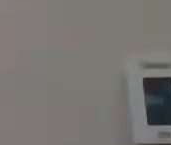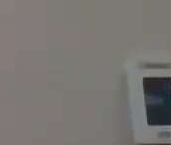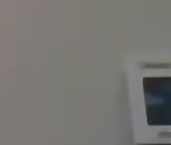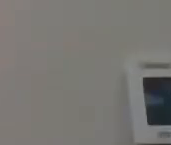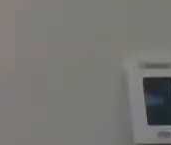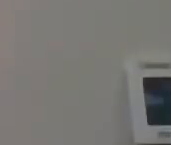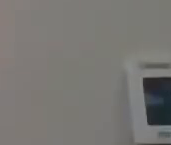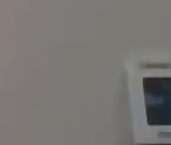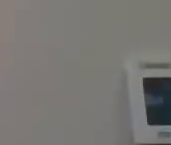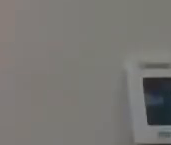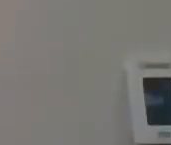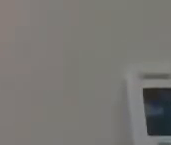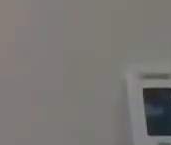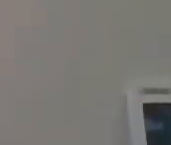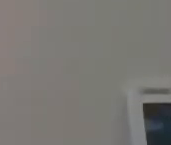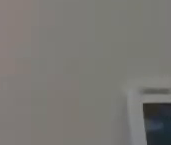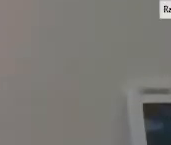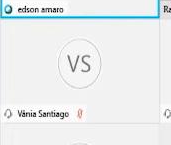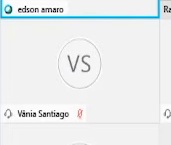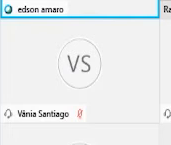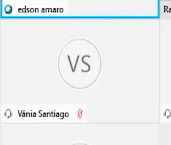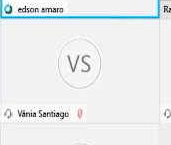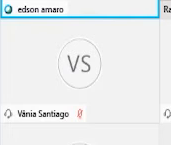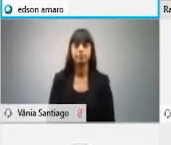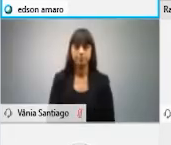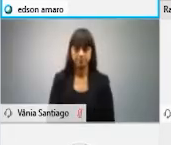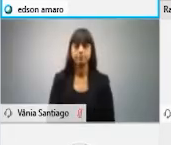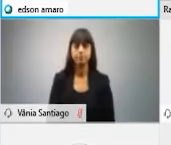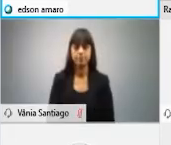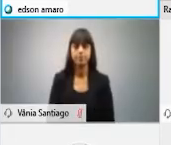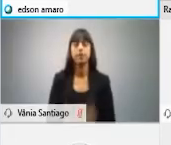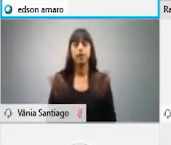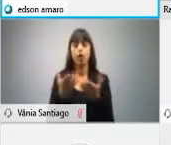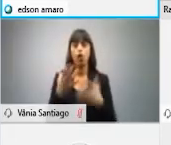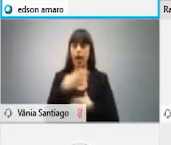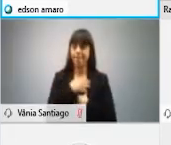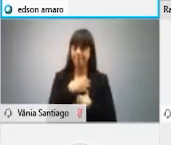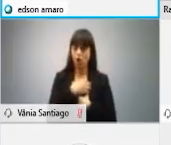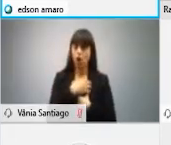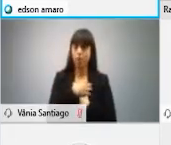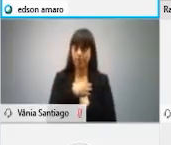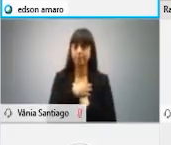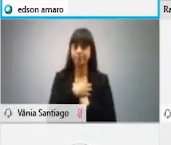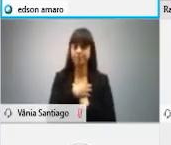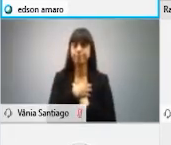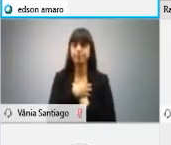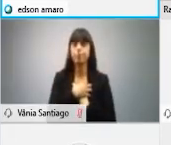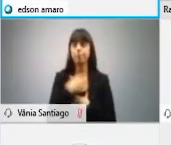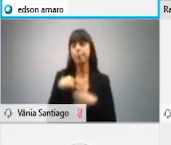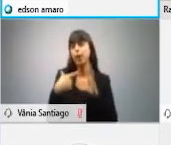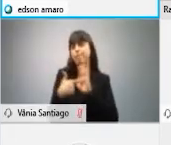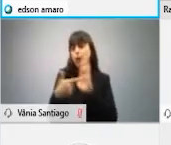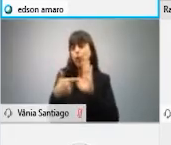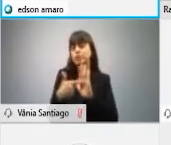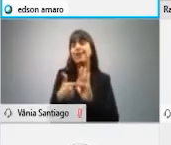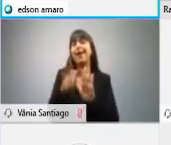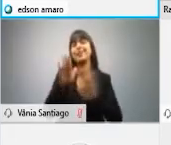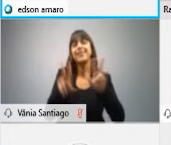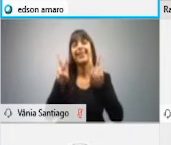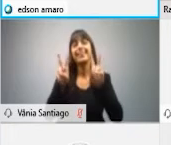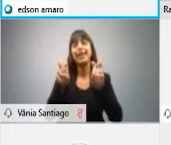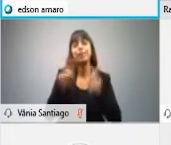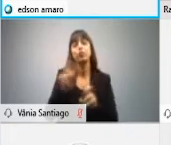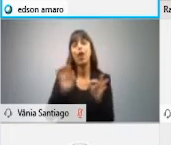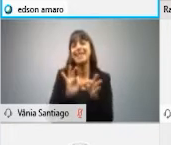vai ser um pouquinho conceitual no início, porque talvez o tema não seja muito comum a todos. E depois eu vou